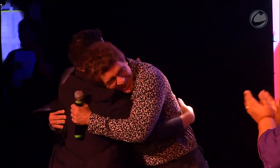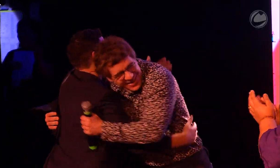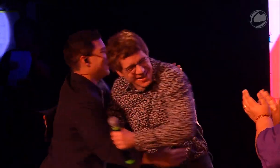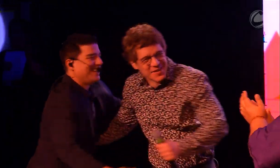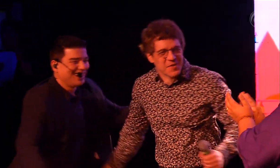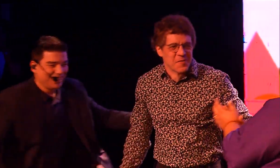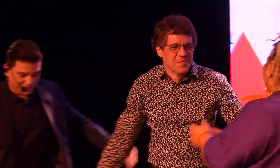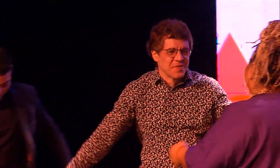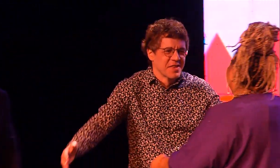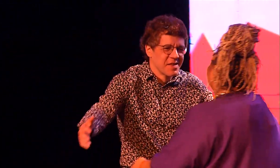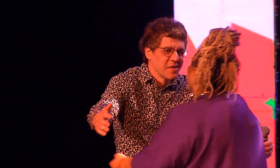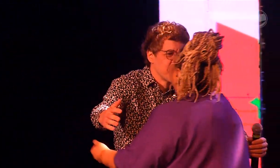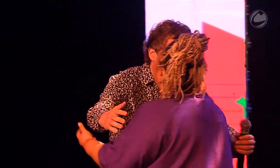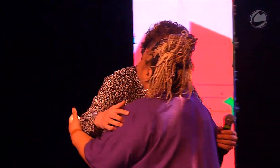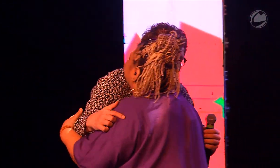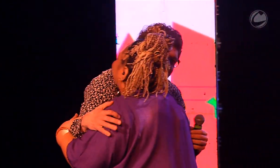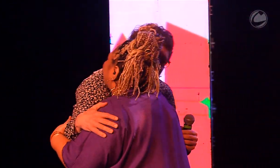Obrigado.